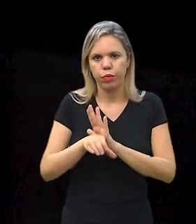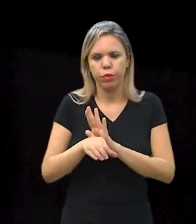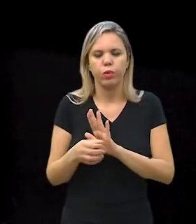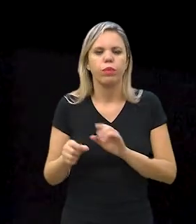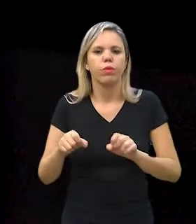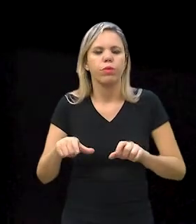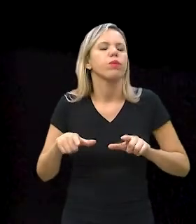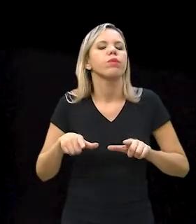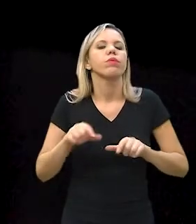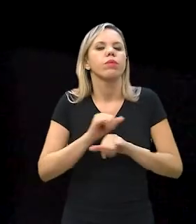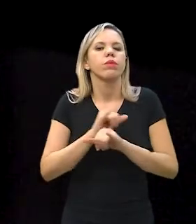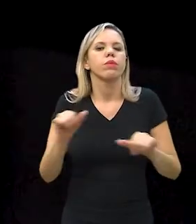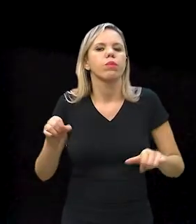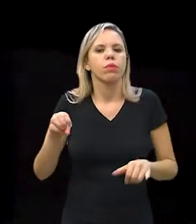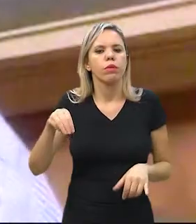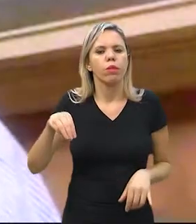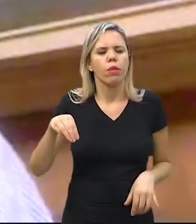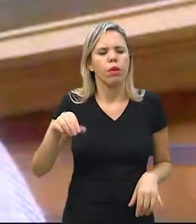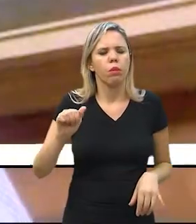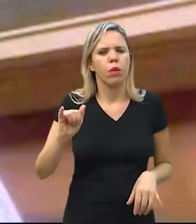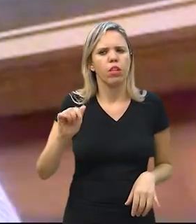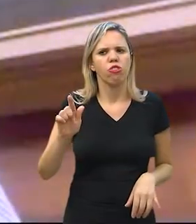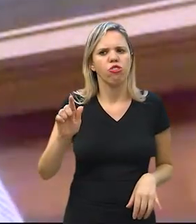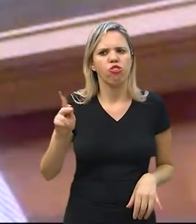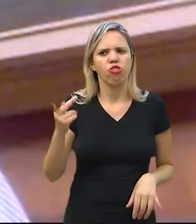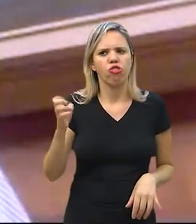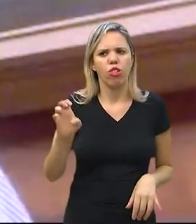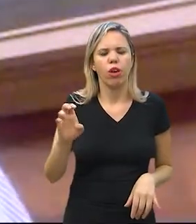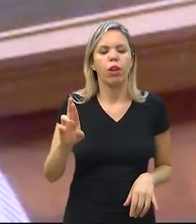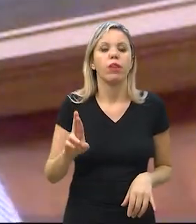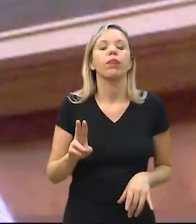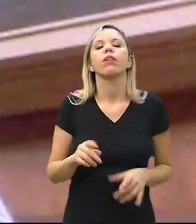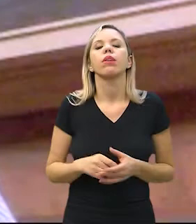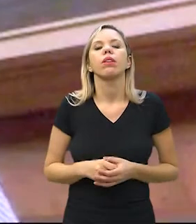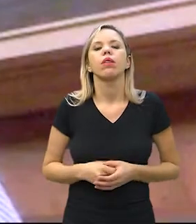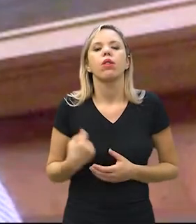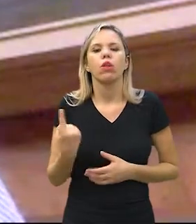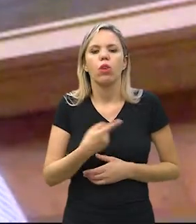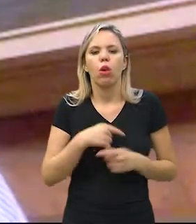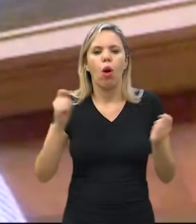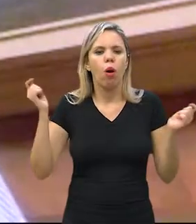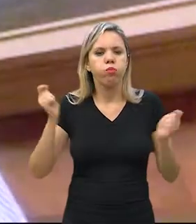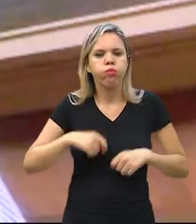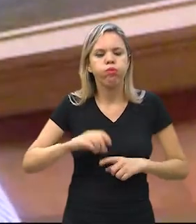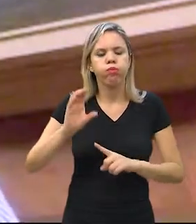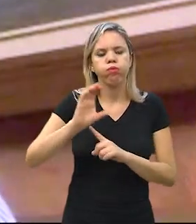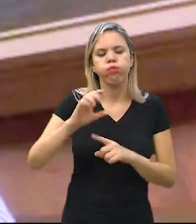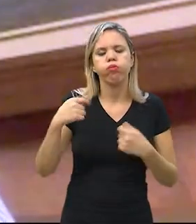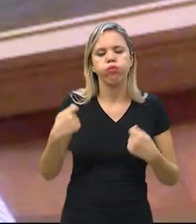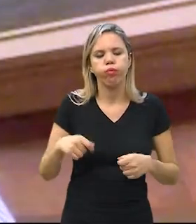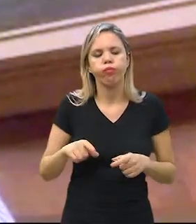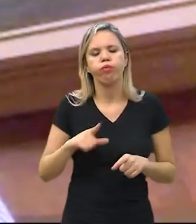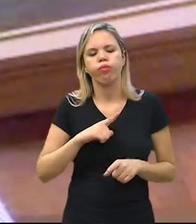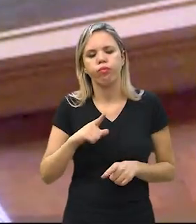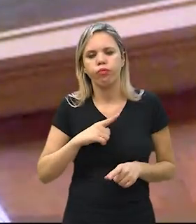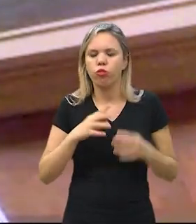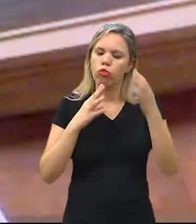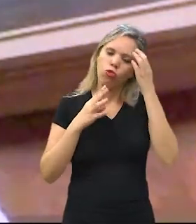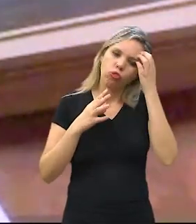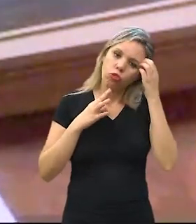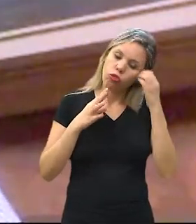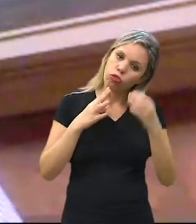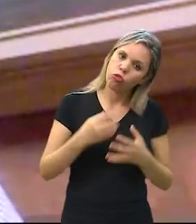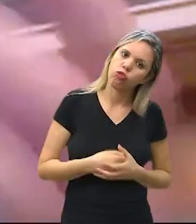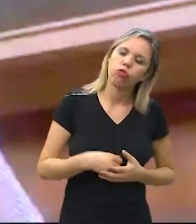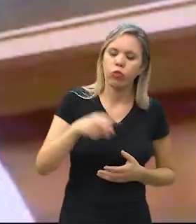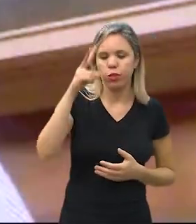em marketing que é o mind share, ou seja, os nossos potenciais clientes, eles precisam